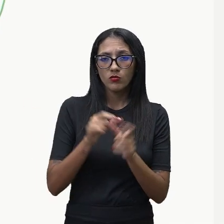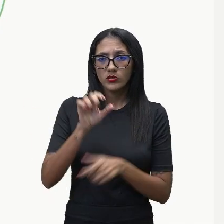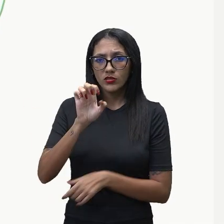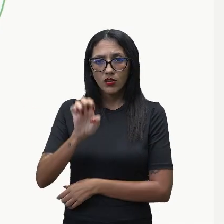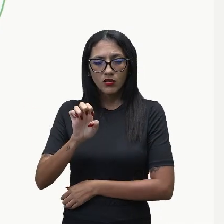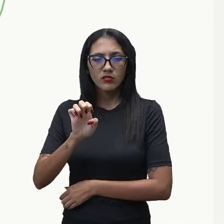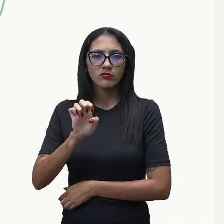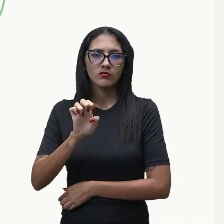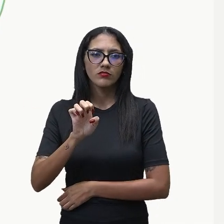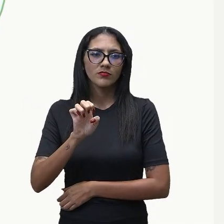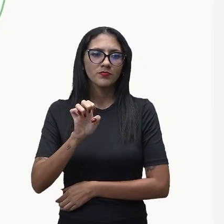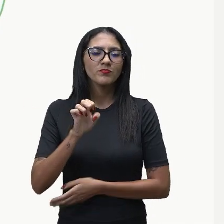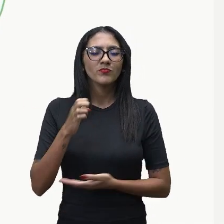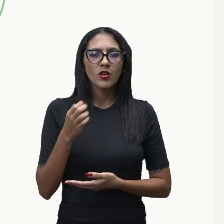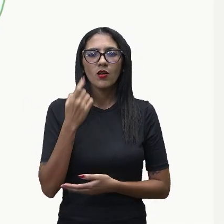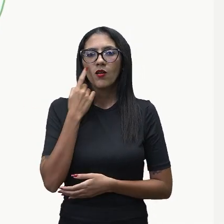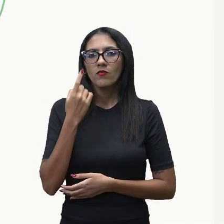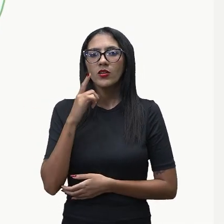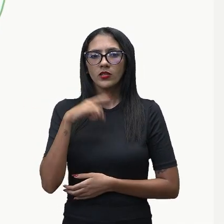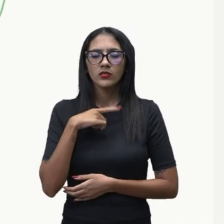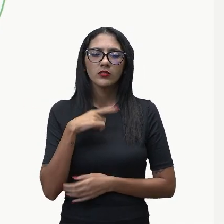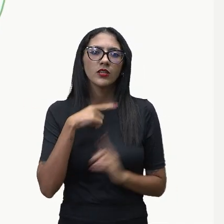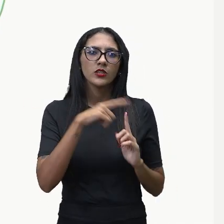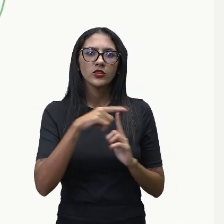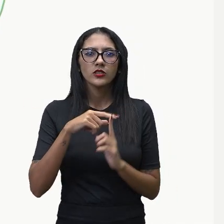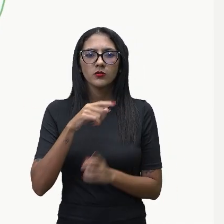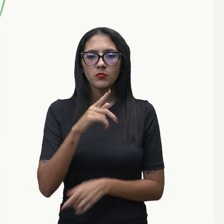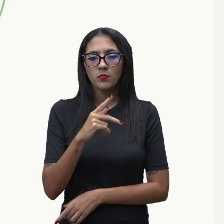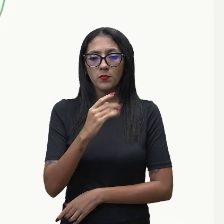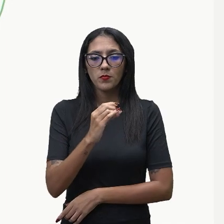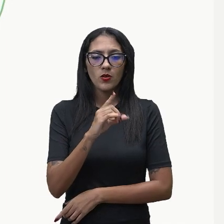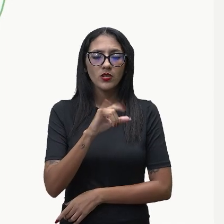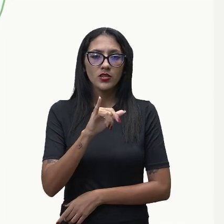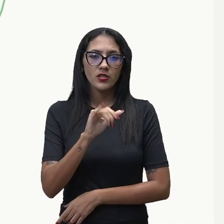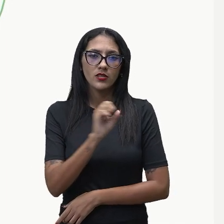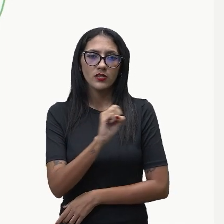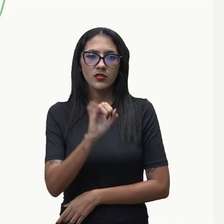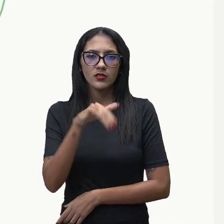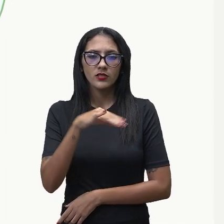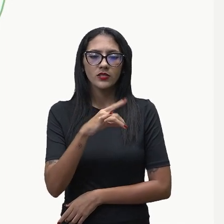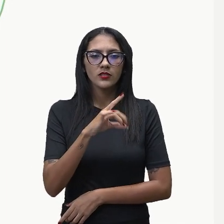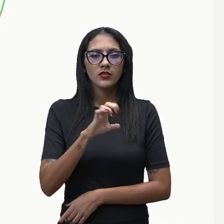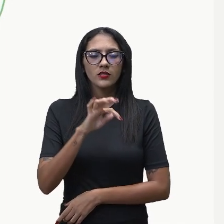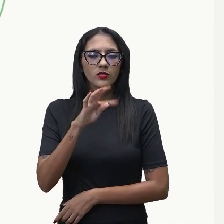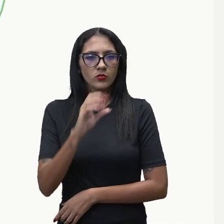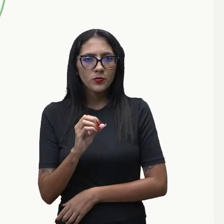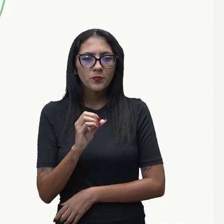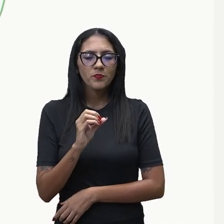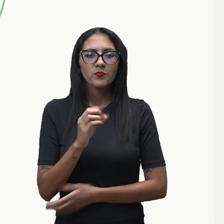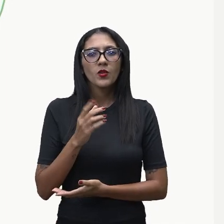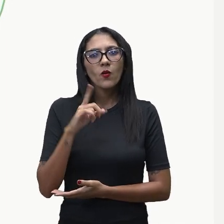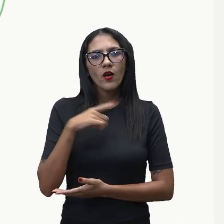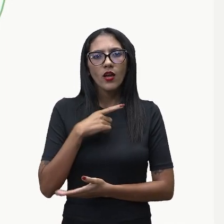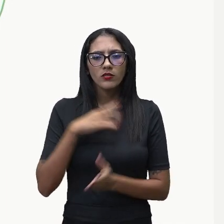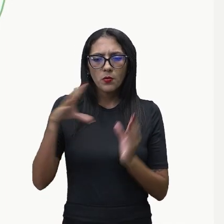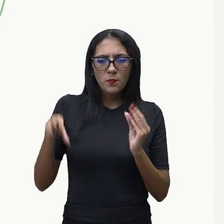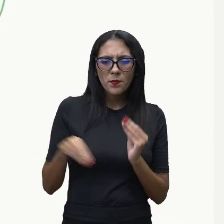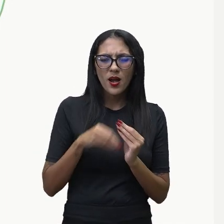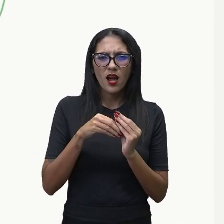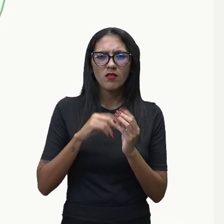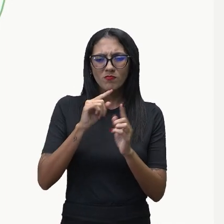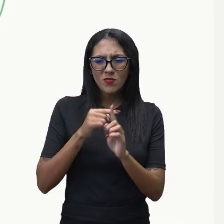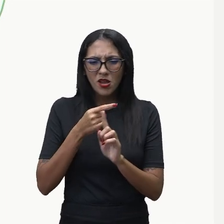Então temos aí o polissíndeto. Observem que essa repetição, essa adição em